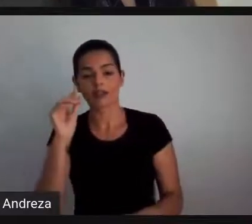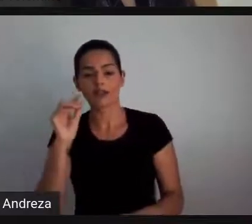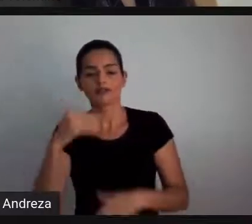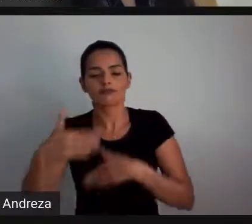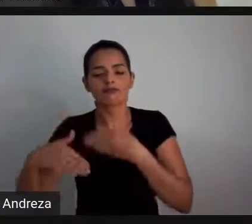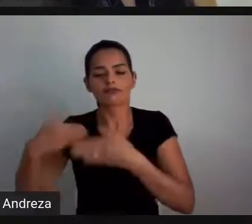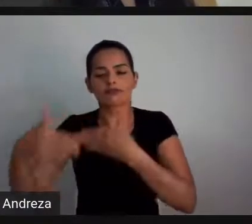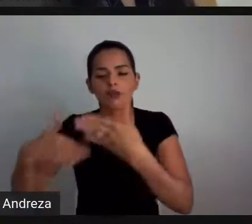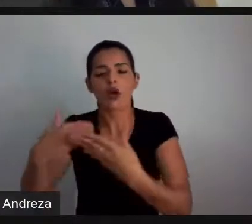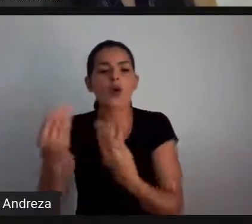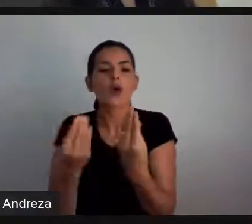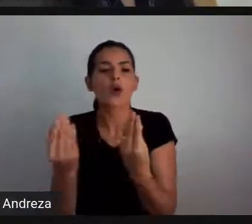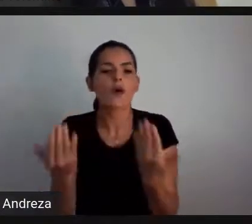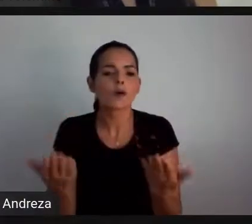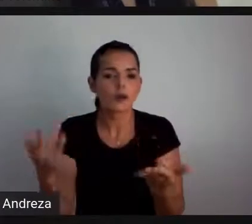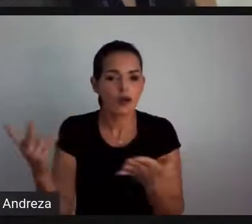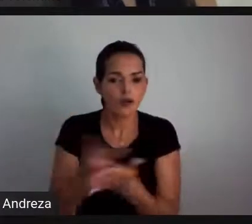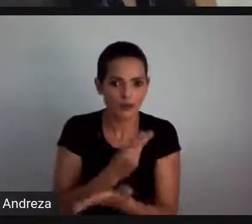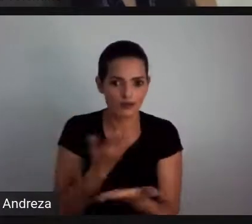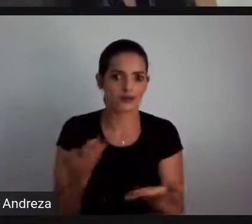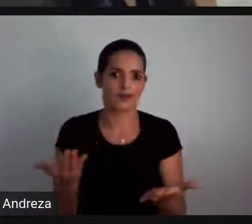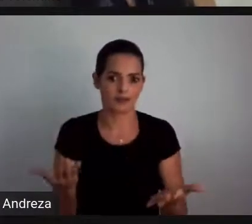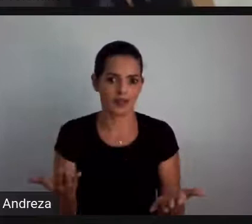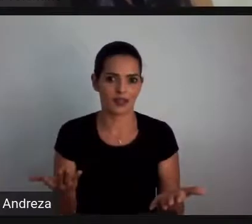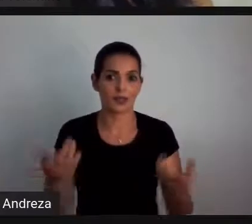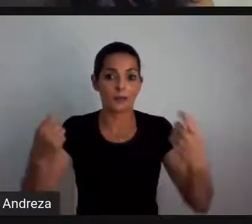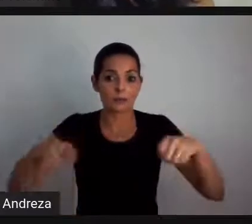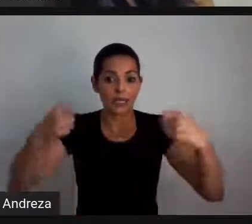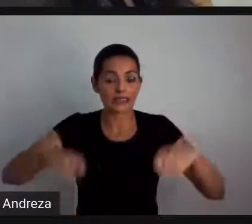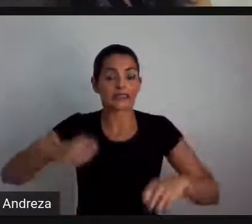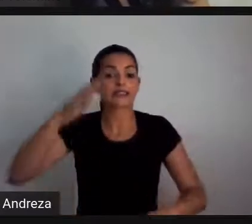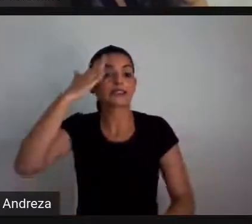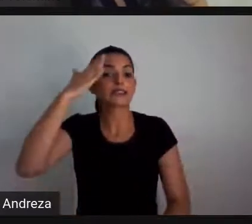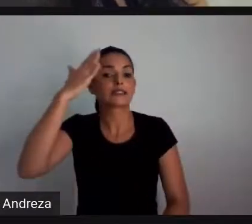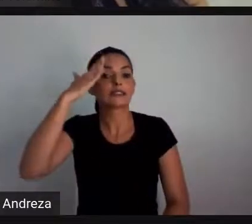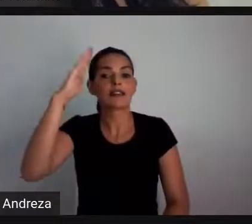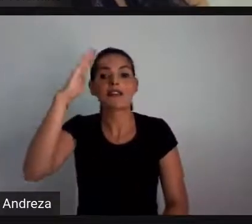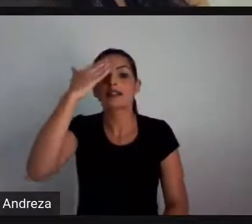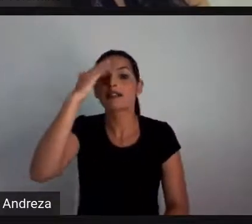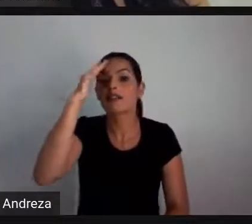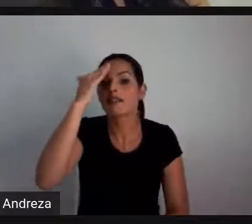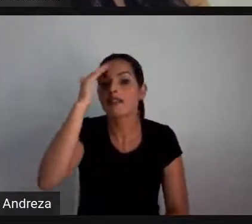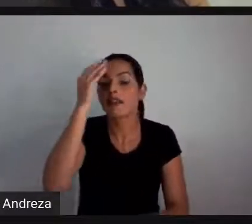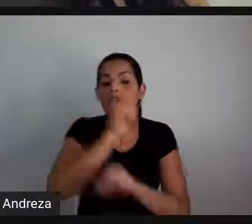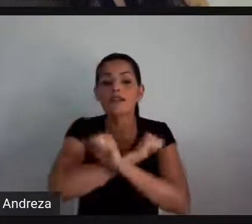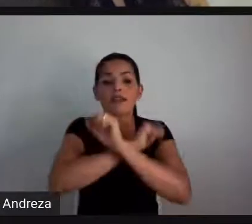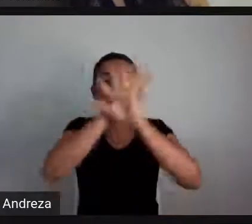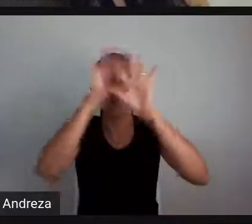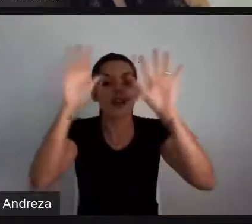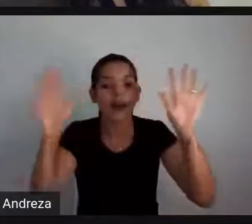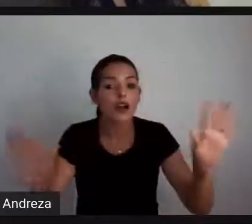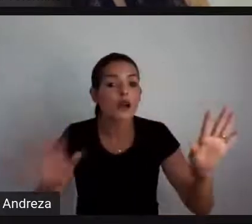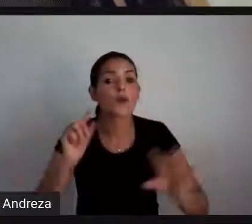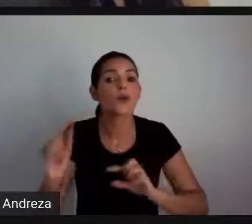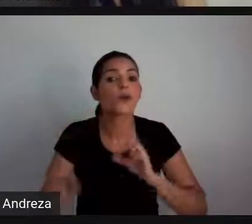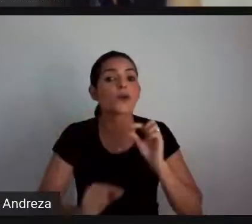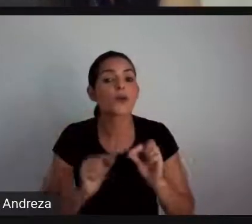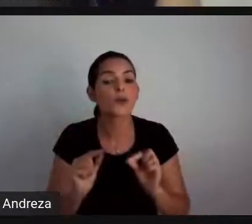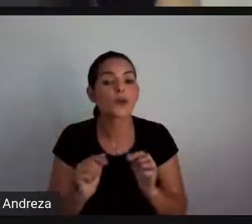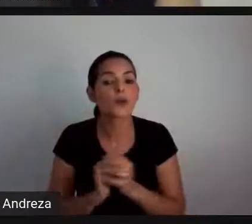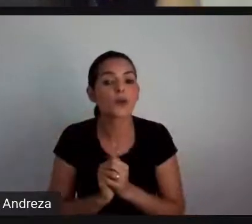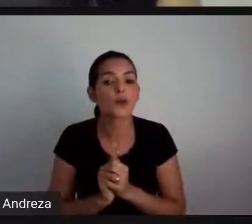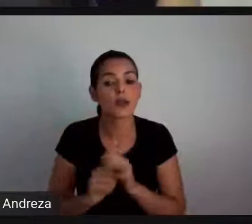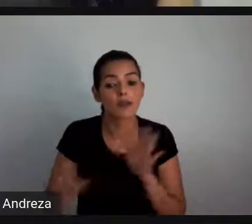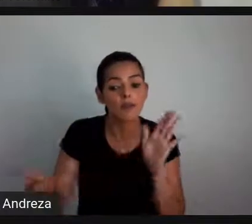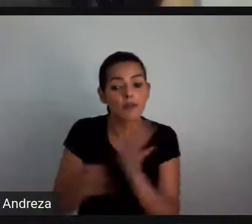esse pano de fundo, né? Depois, a gente também precisa entender, ter essa capacidade, né, de desenvolver a nossa